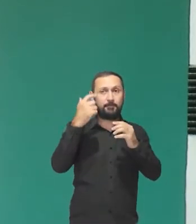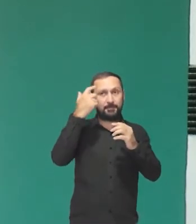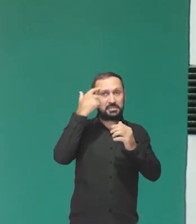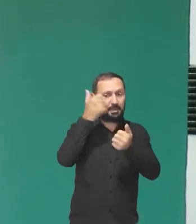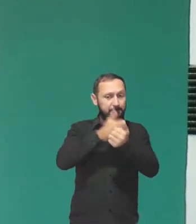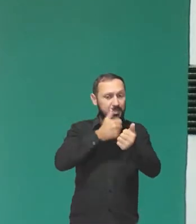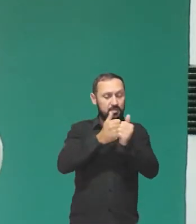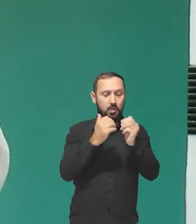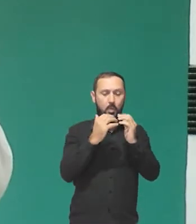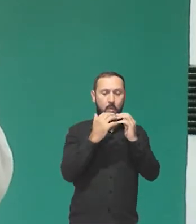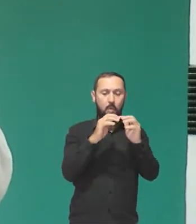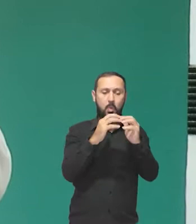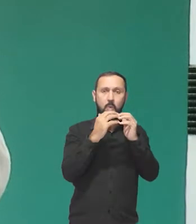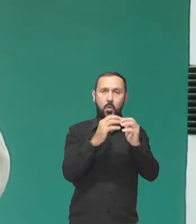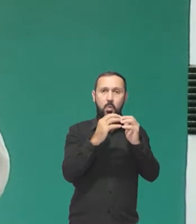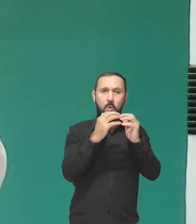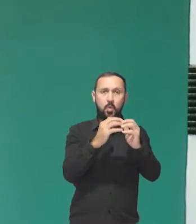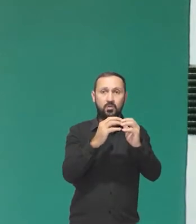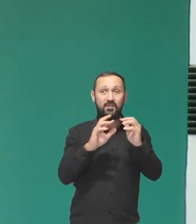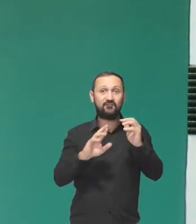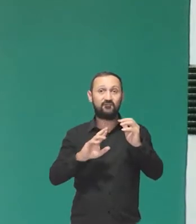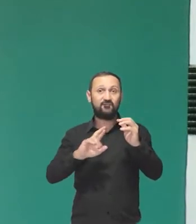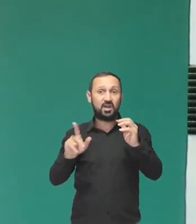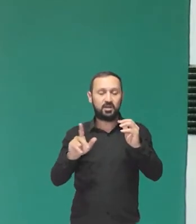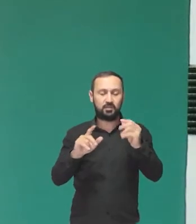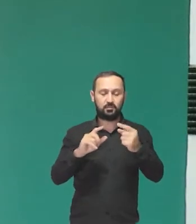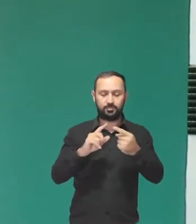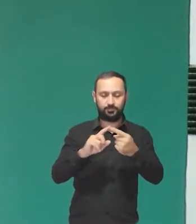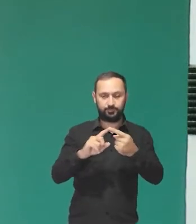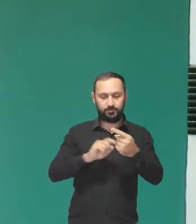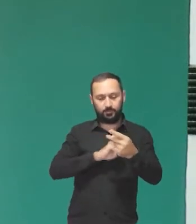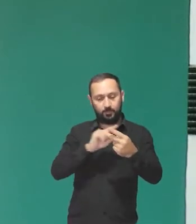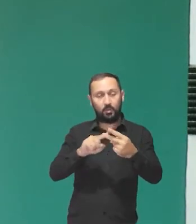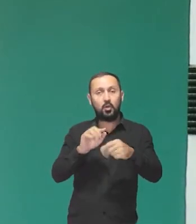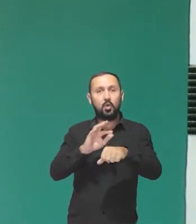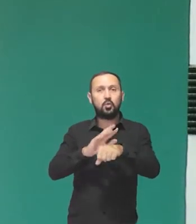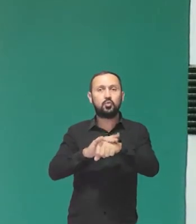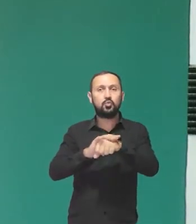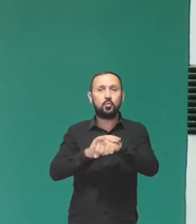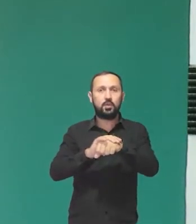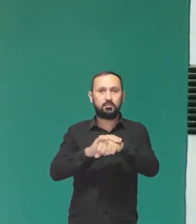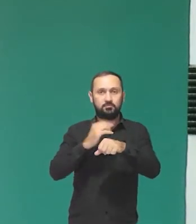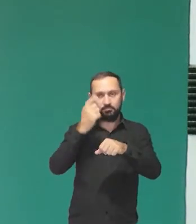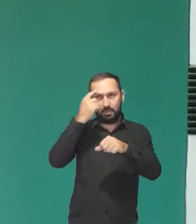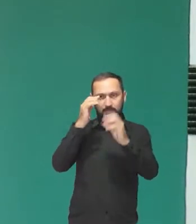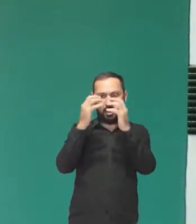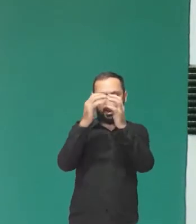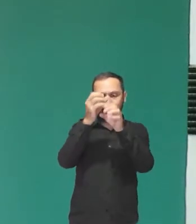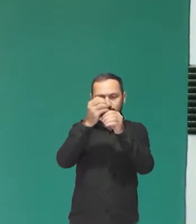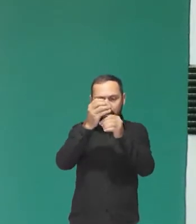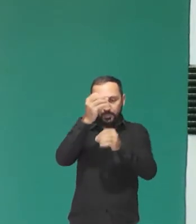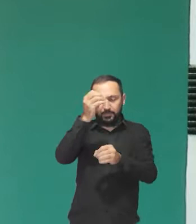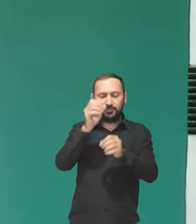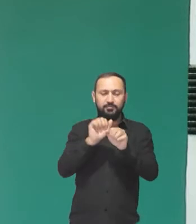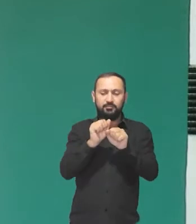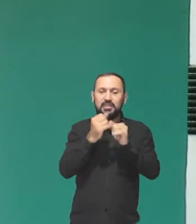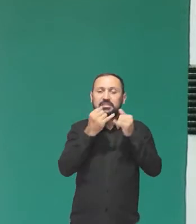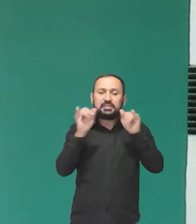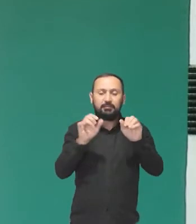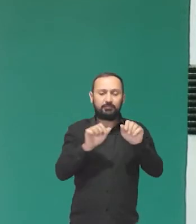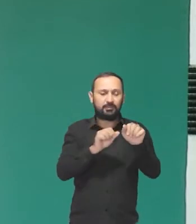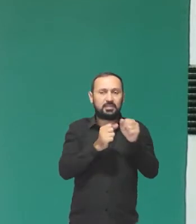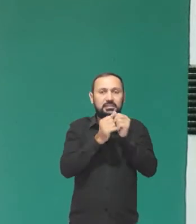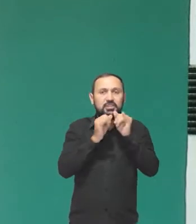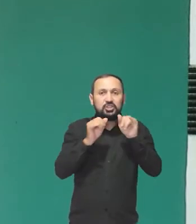tá? Circunstancial. A patológica são os nossos neurotransmissores, serotonina,